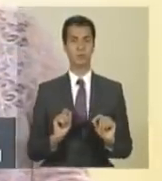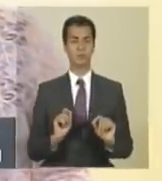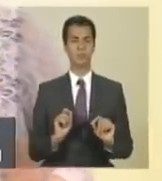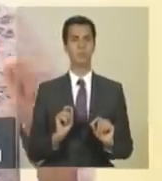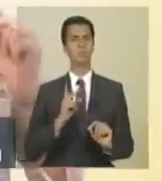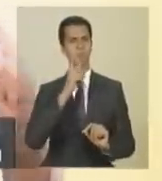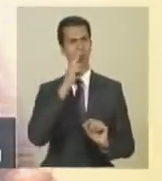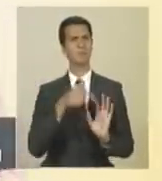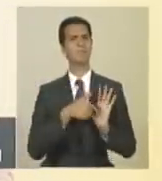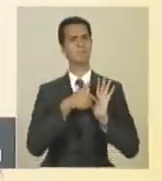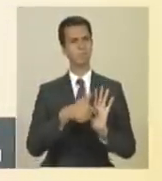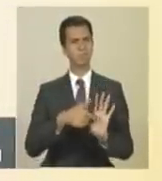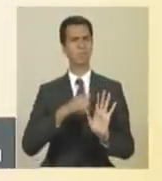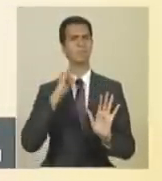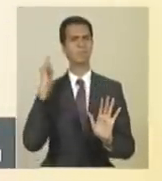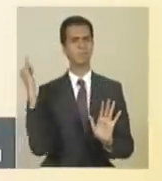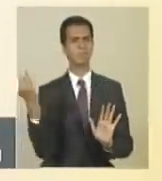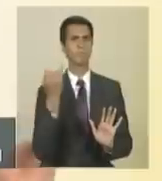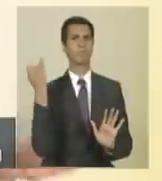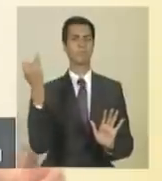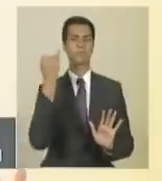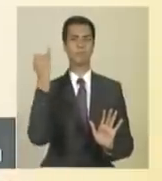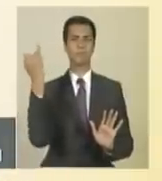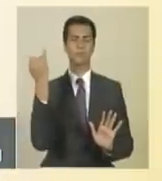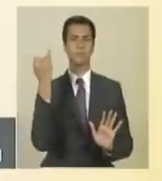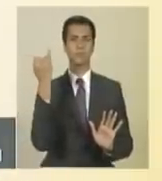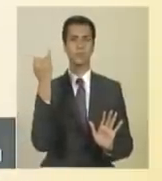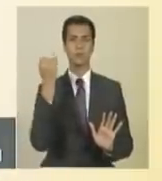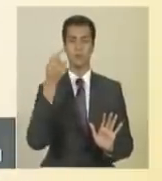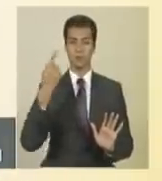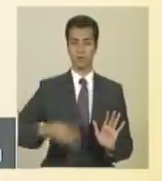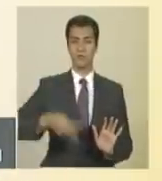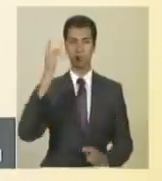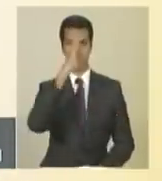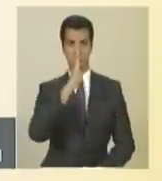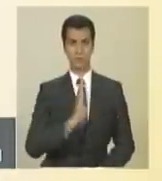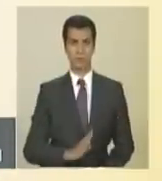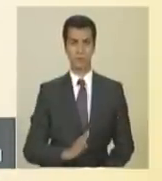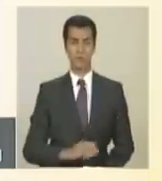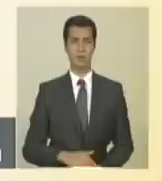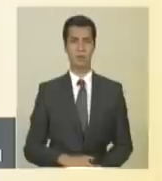enfatizando a importância que é para nosso país